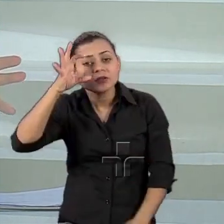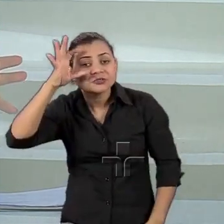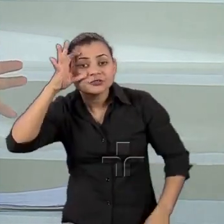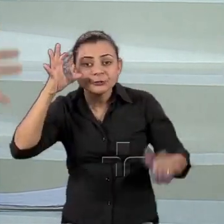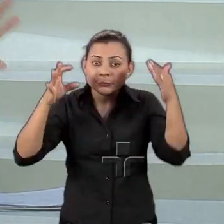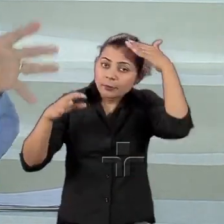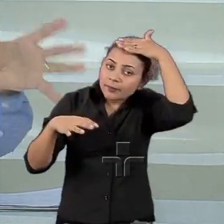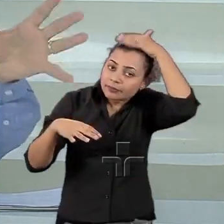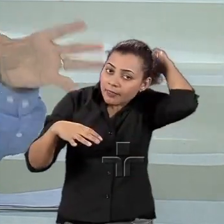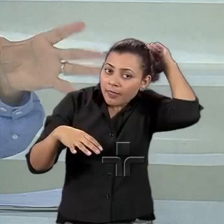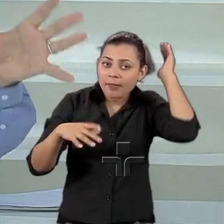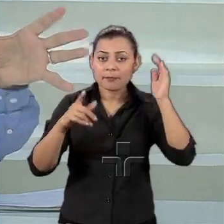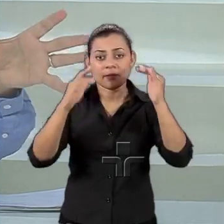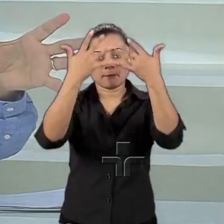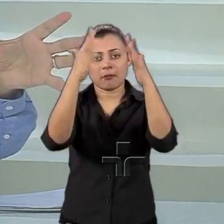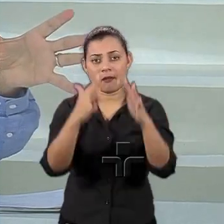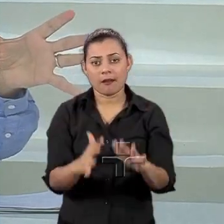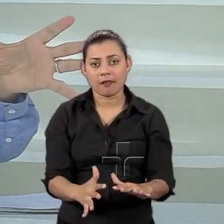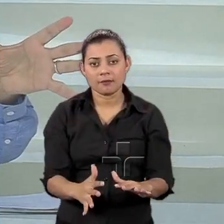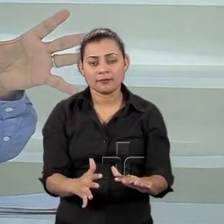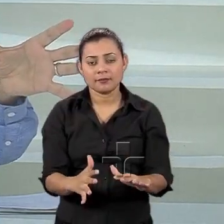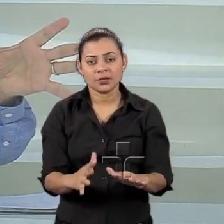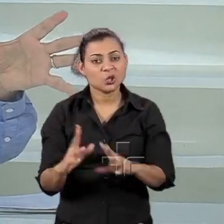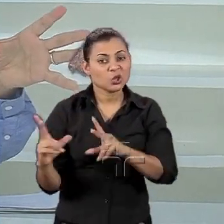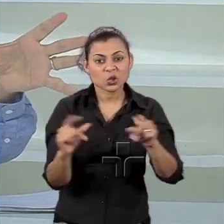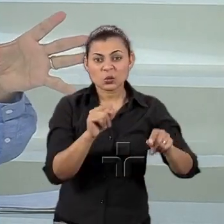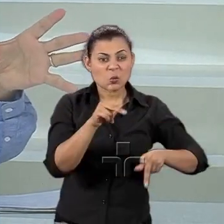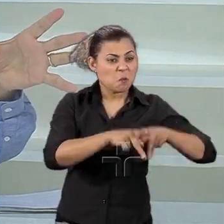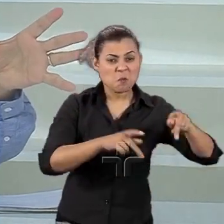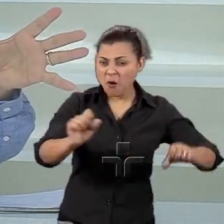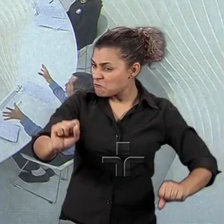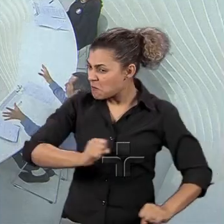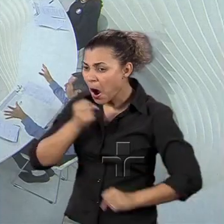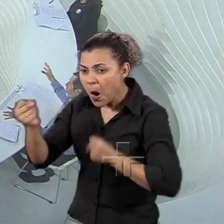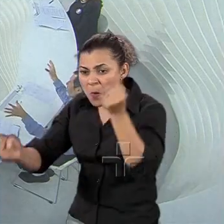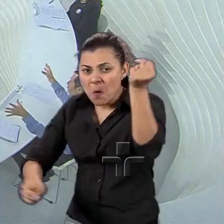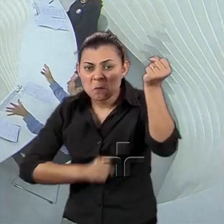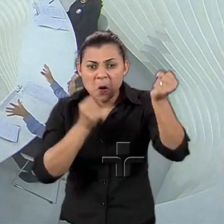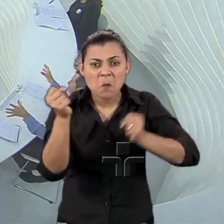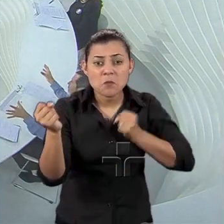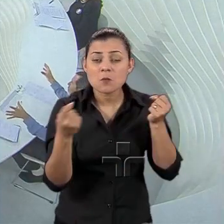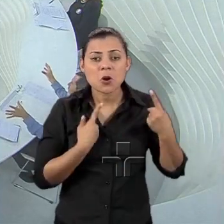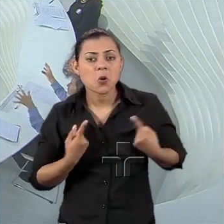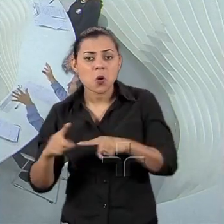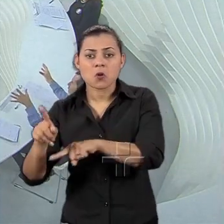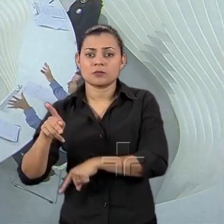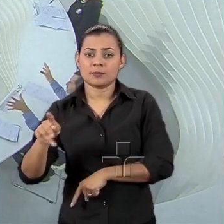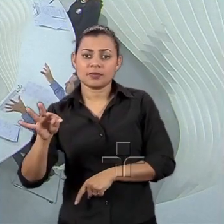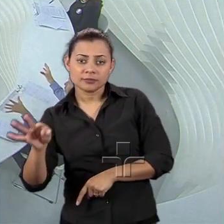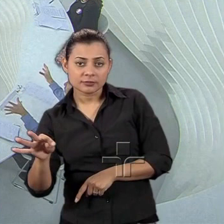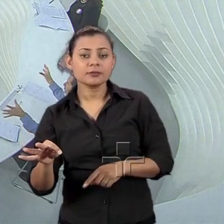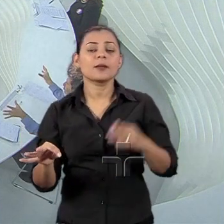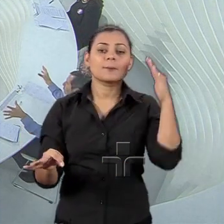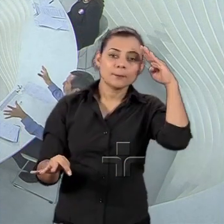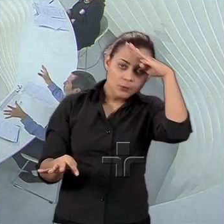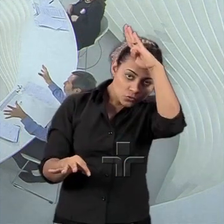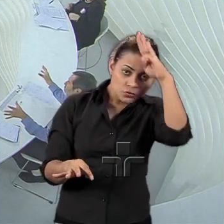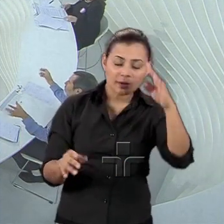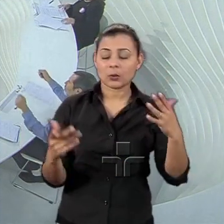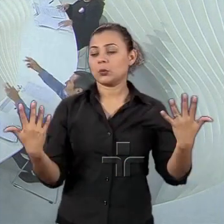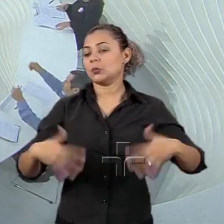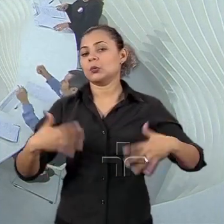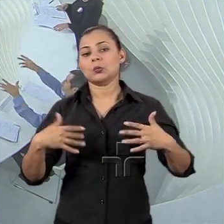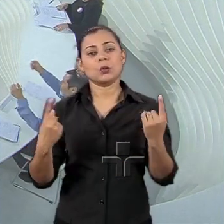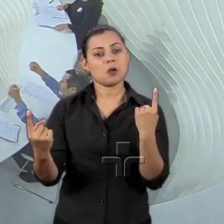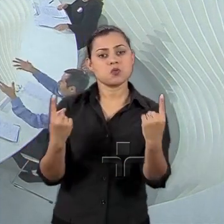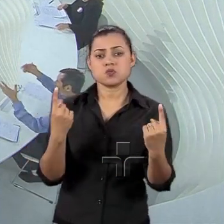está passando, né, se a gritaria aqui da raiva, do ódio, do antipetismo de um lado, do antibolsonarismo feroz do outro,